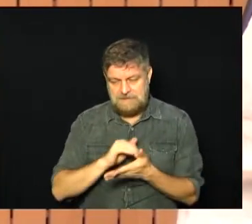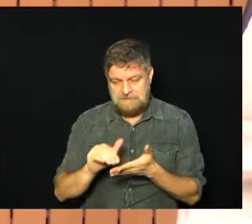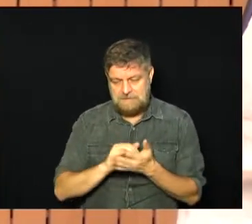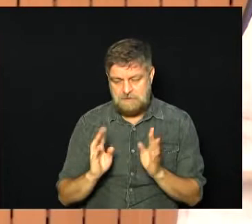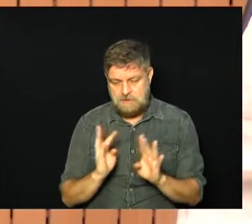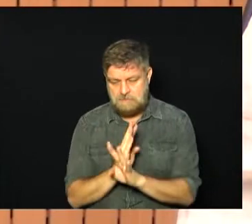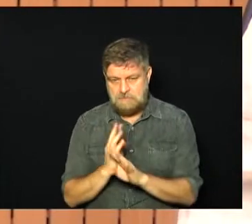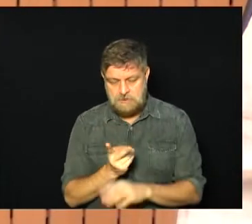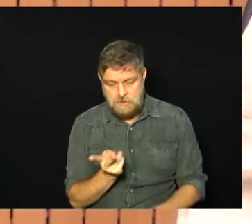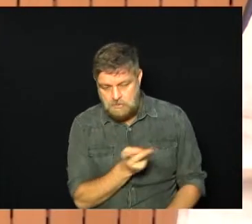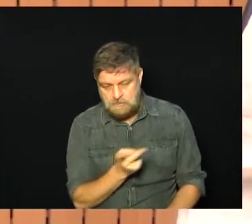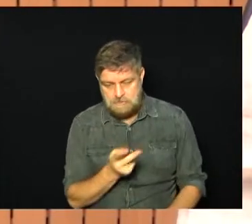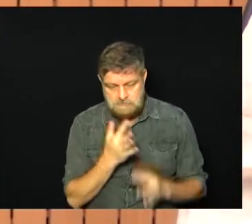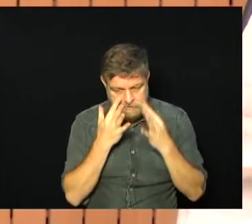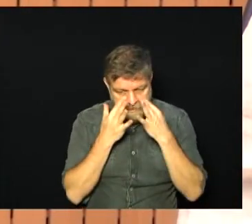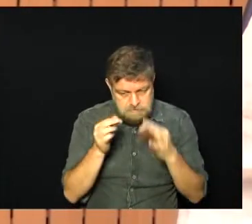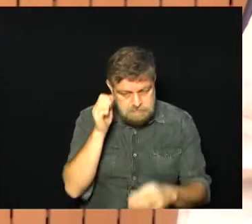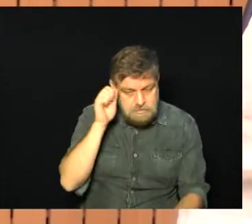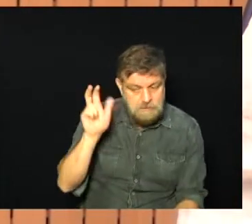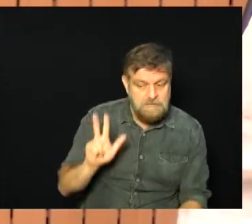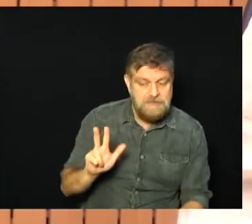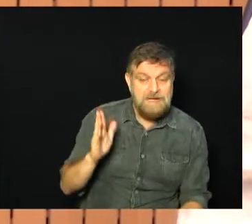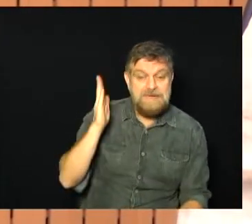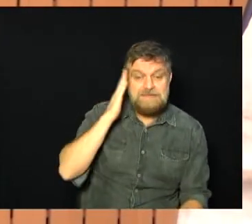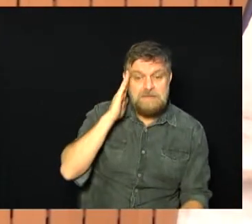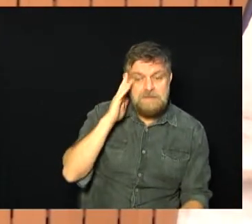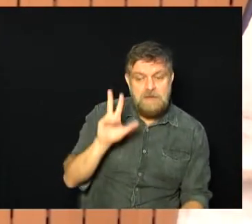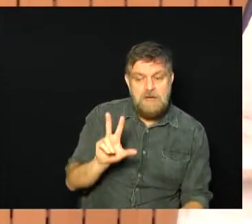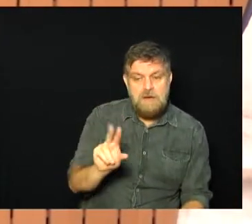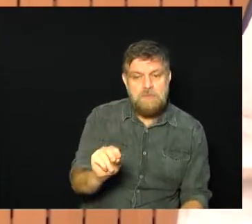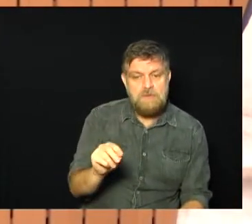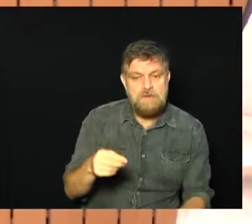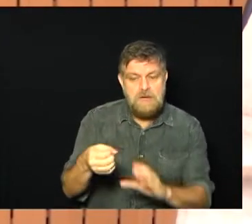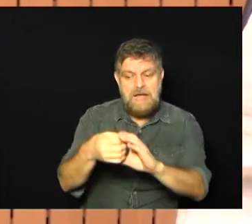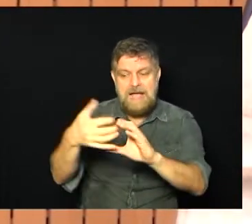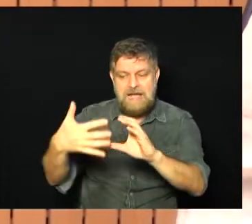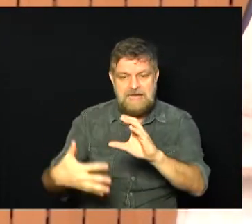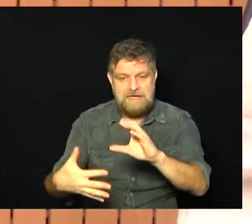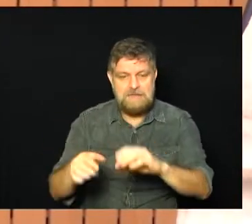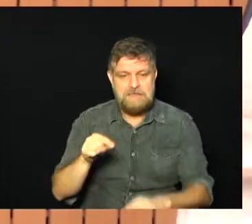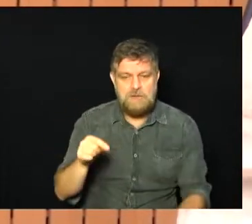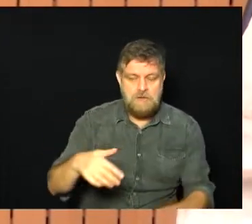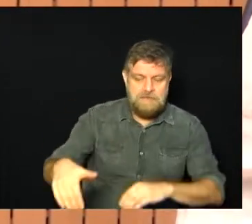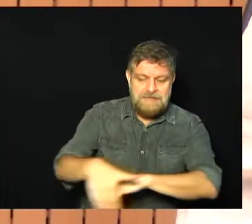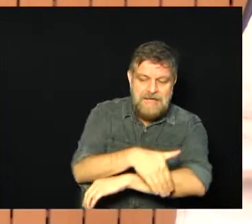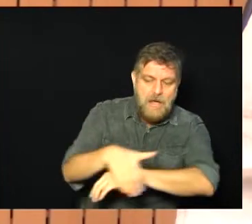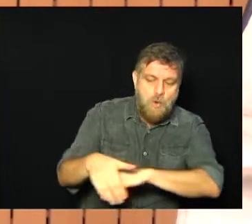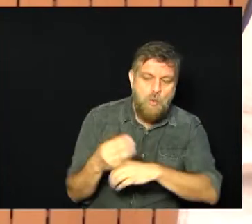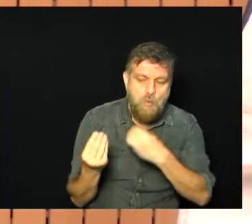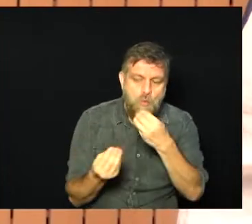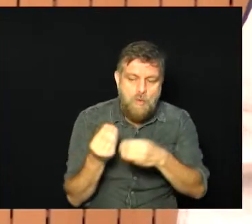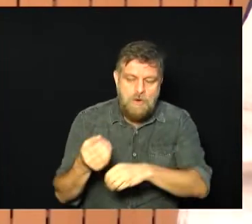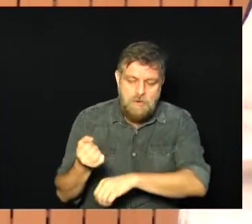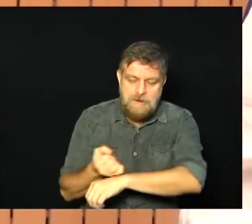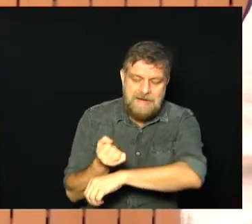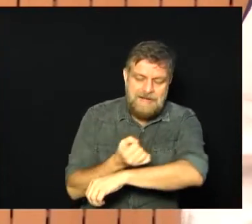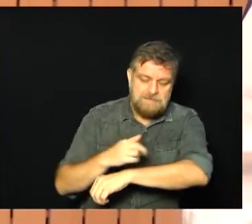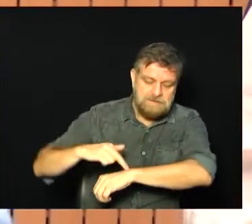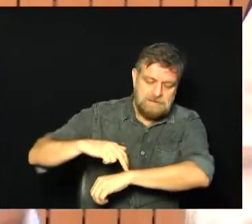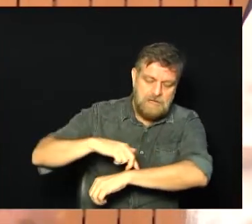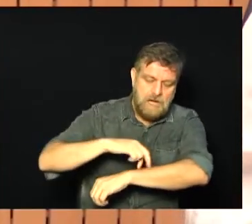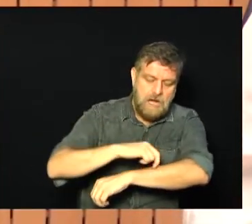vão estar de olho para saber as características da via, das calçadas,